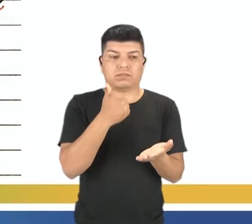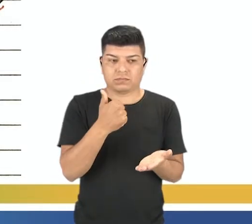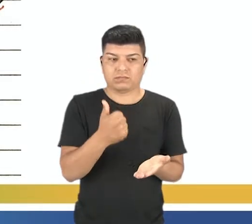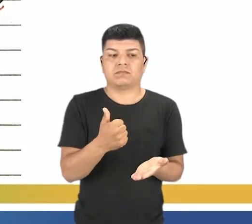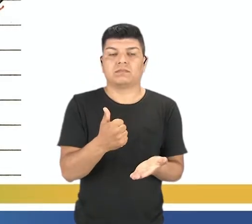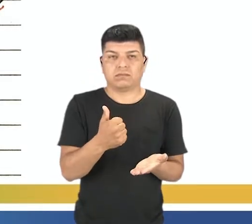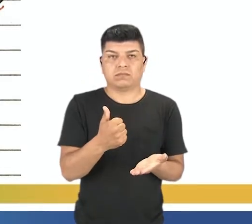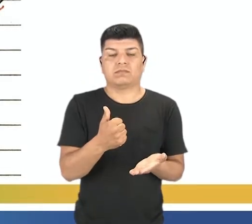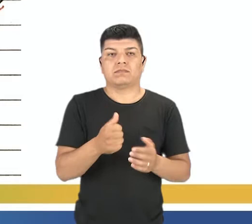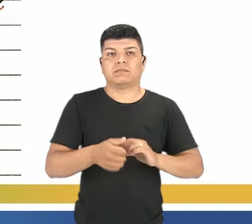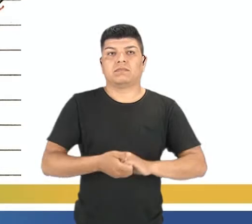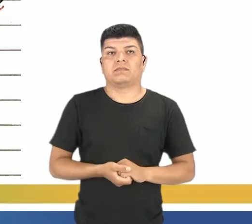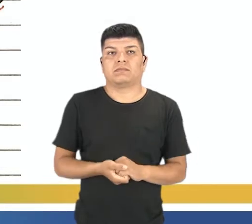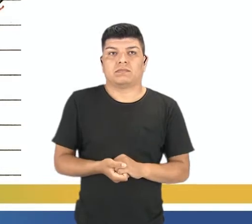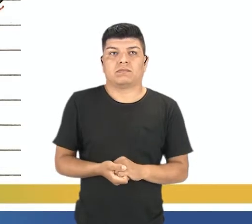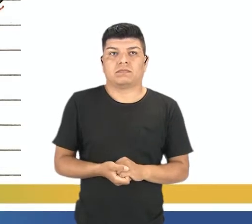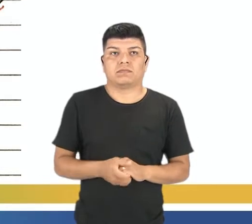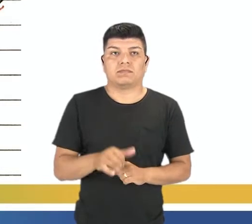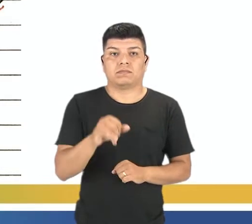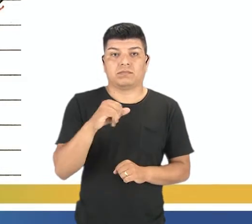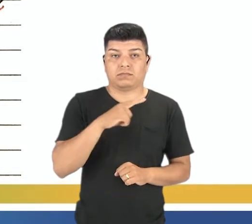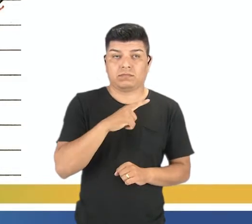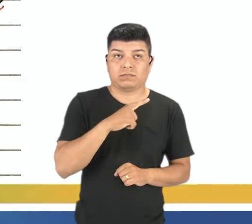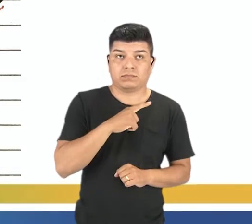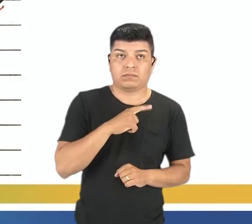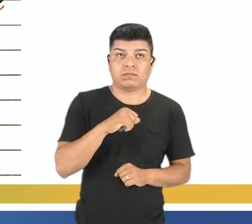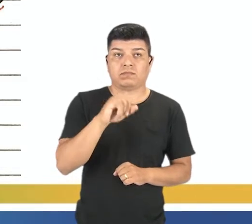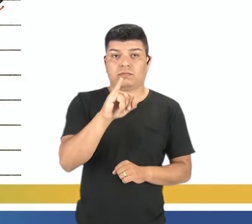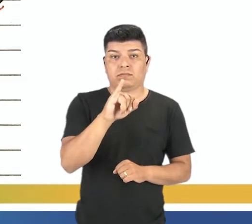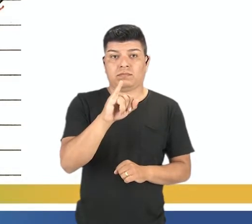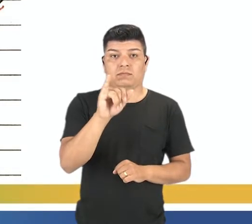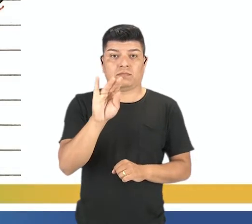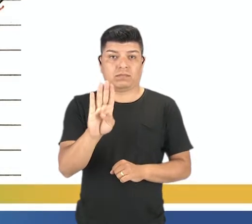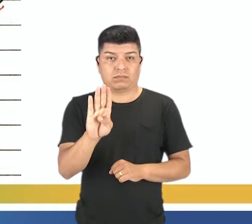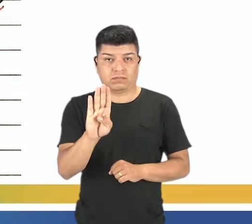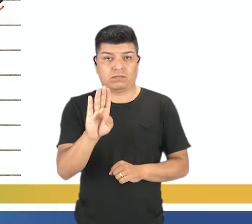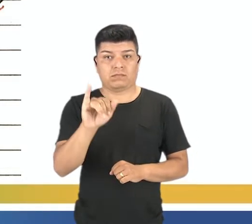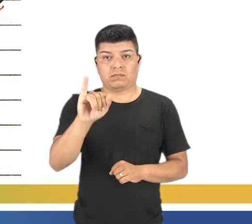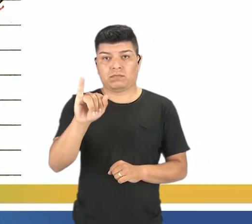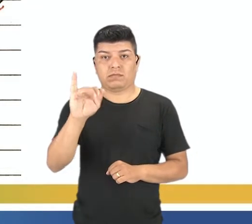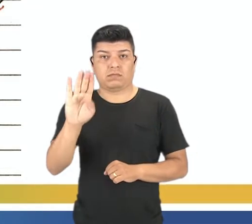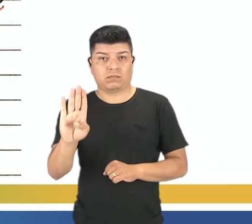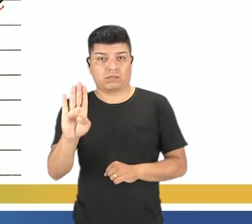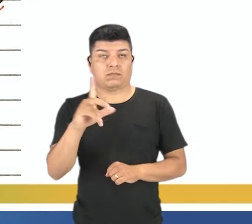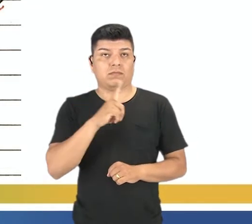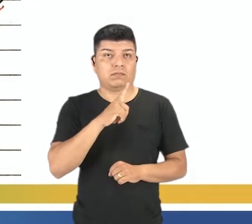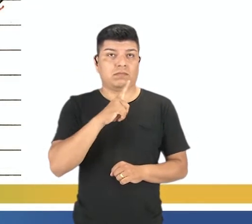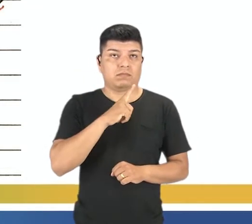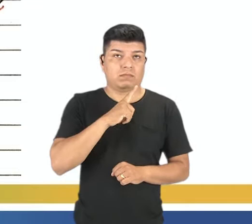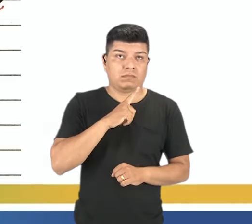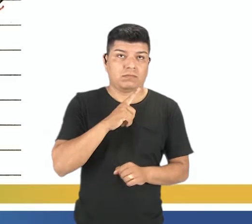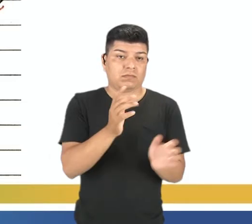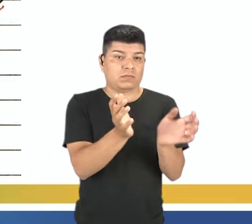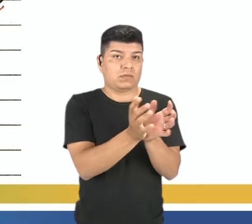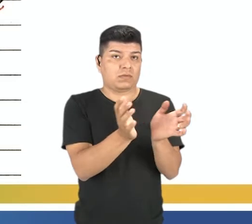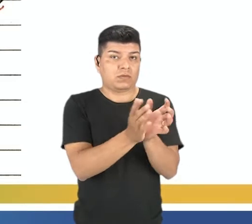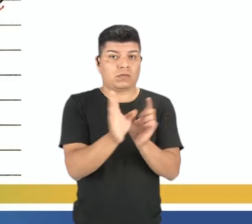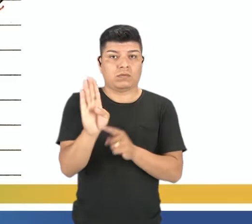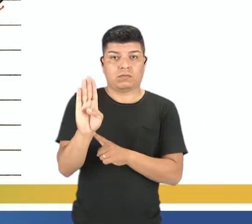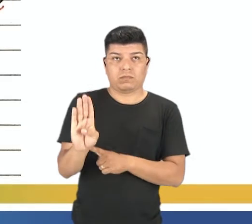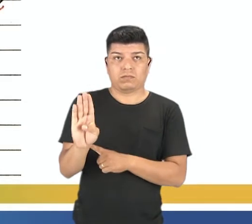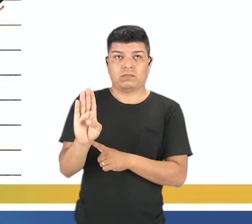é recessivo e é a ausência. Se eu tenho aqui, ó, izão B e izão B, eu vou ter um grupo